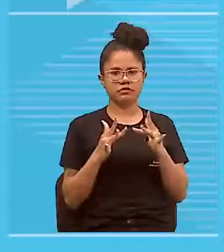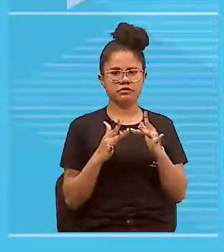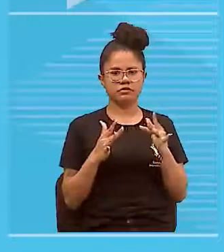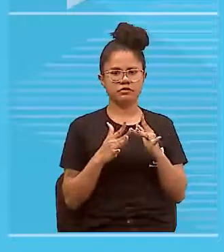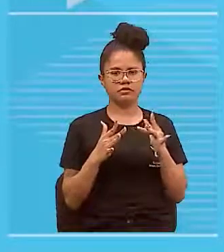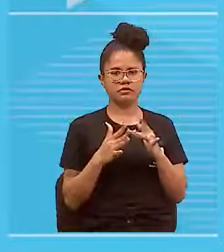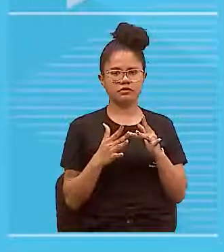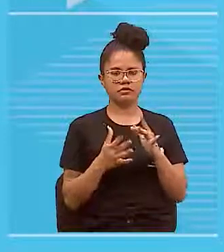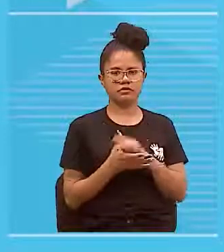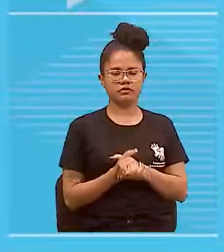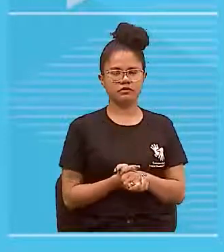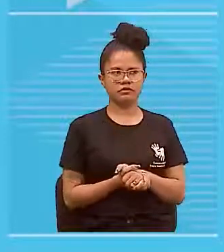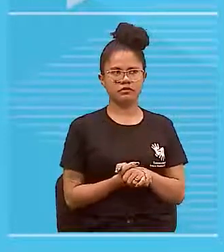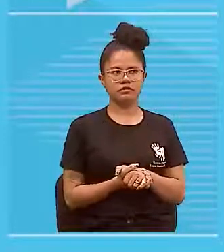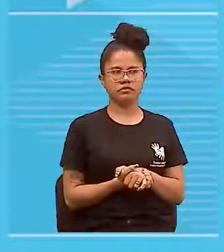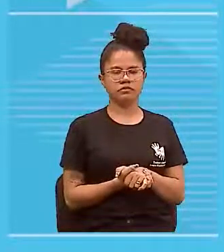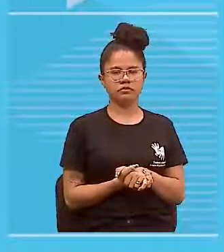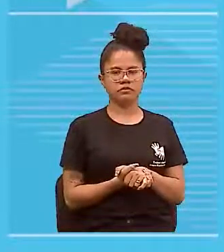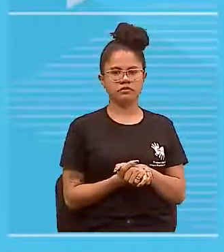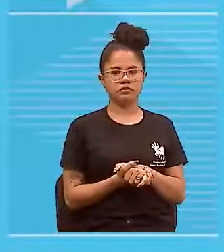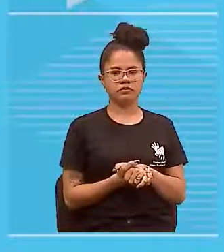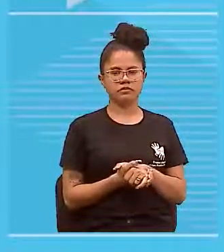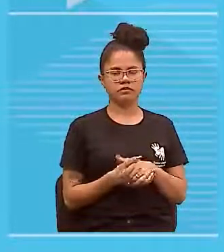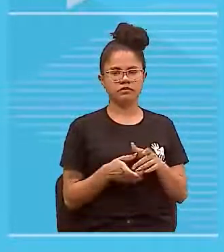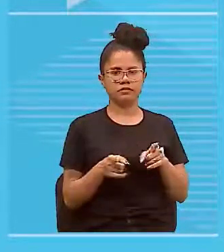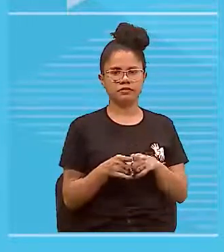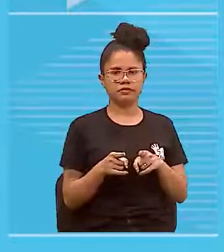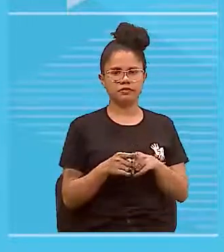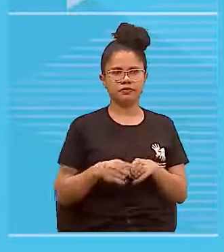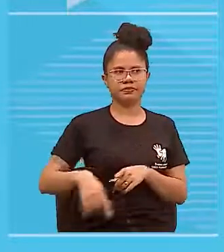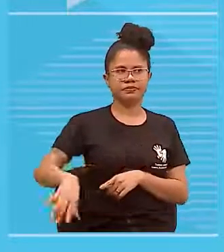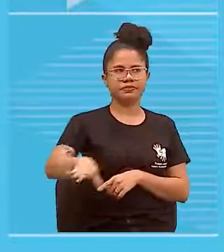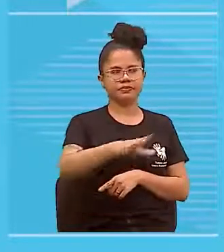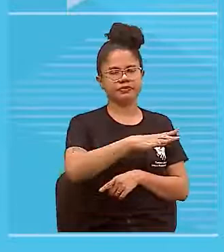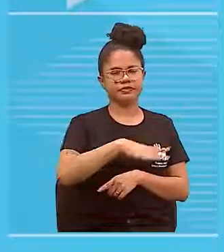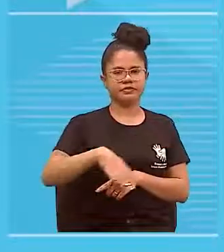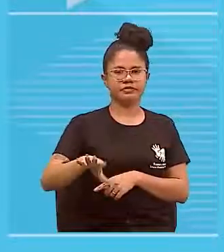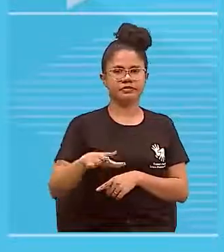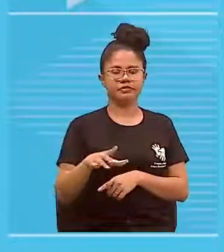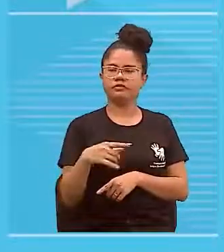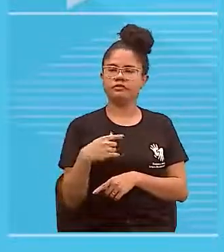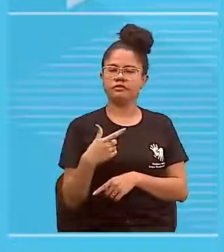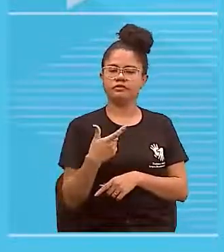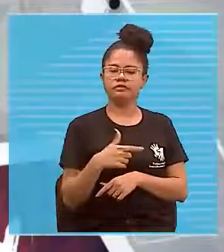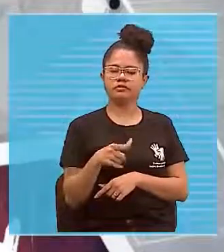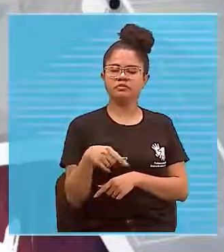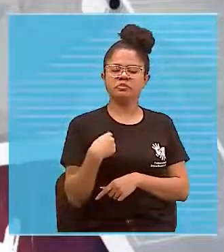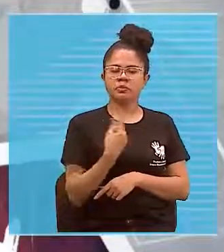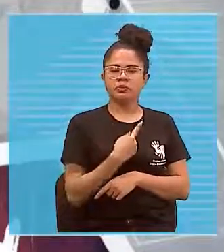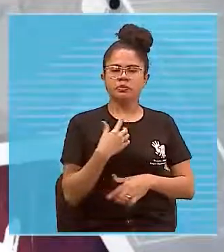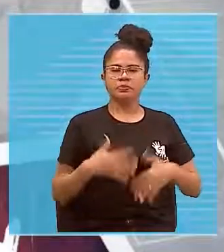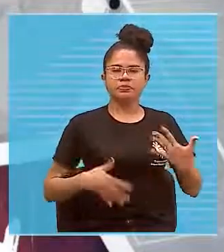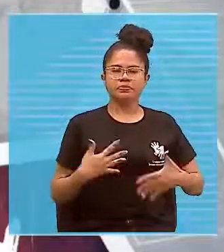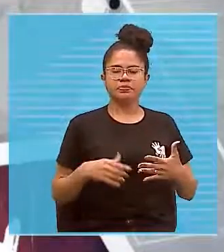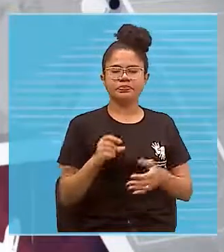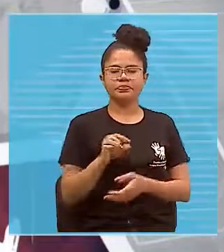grande com o ambiente de fora do nosso corpo. Porque, ó, só o fato de eu botar ar para dentro dos meus